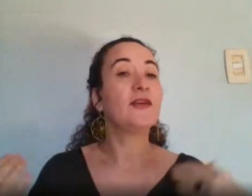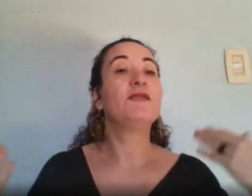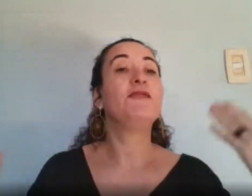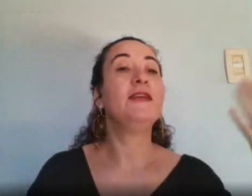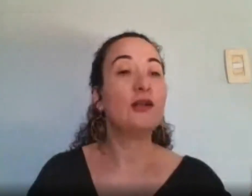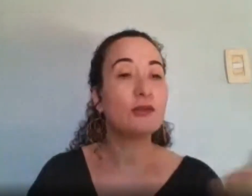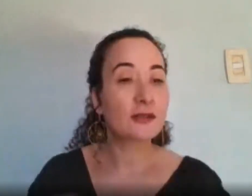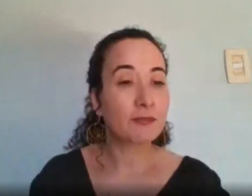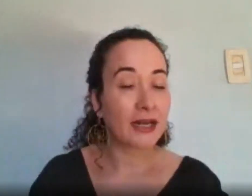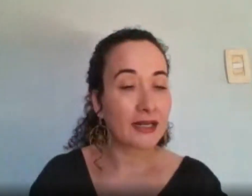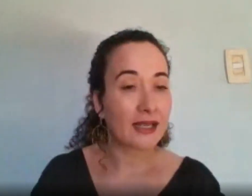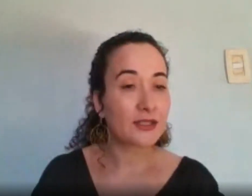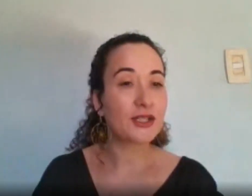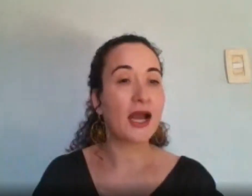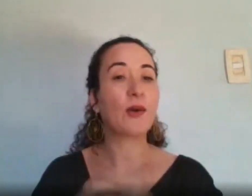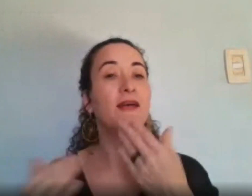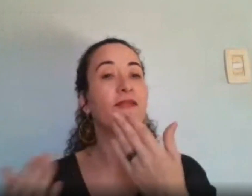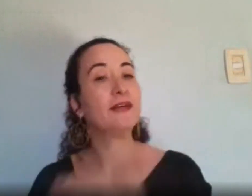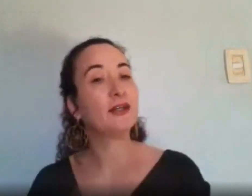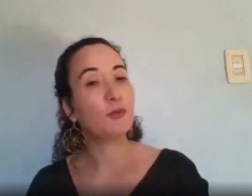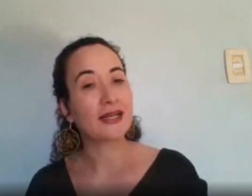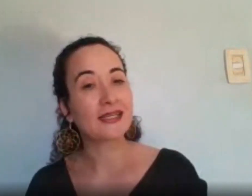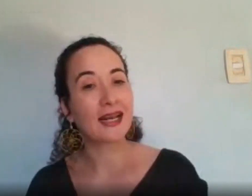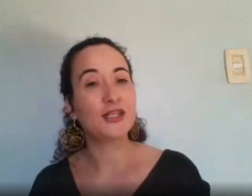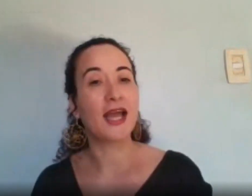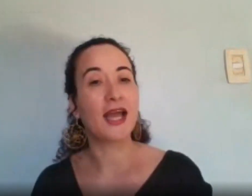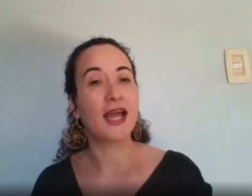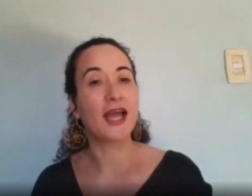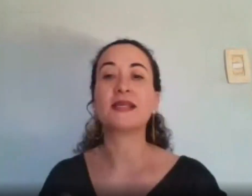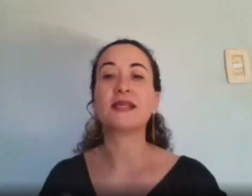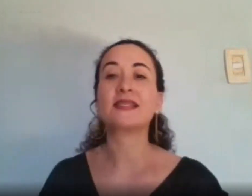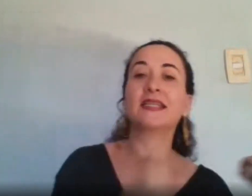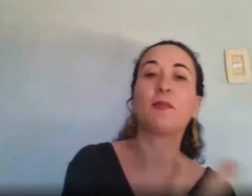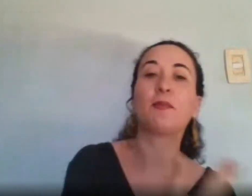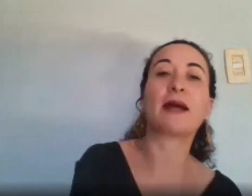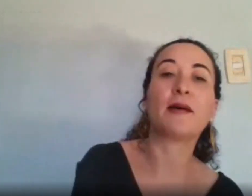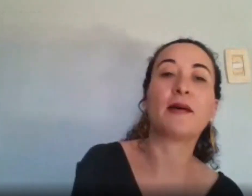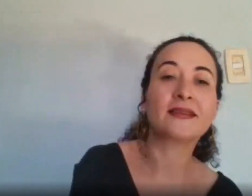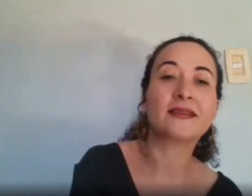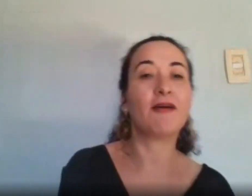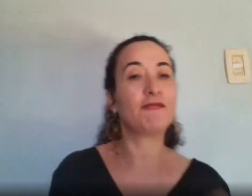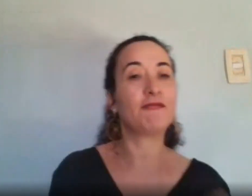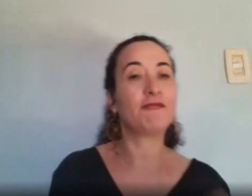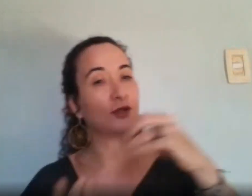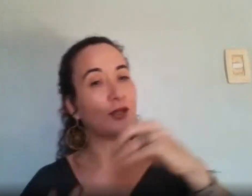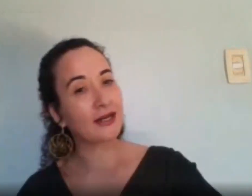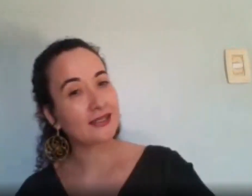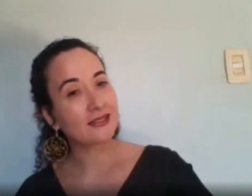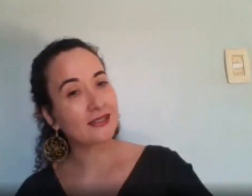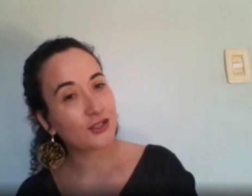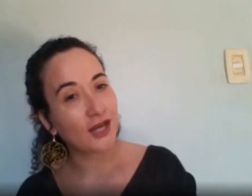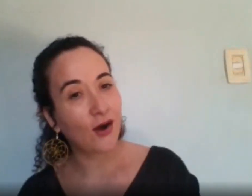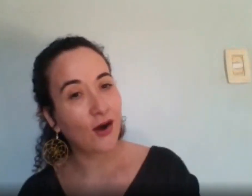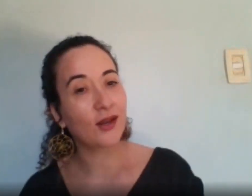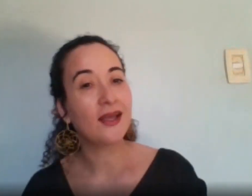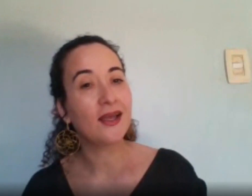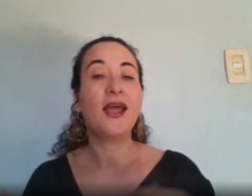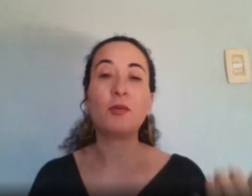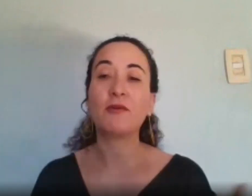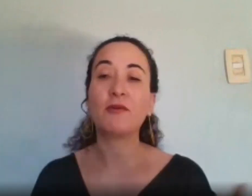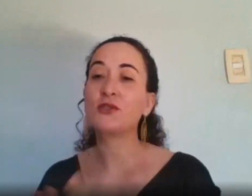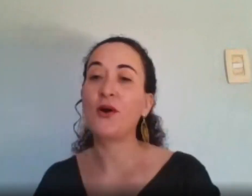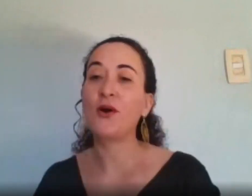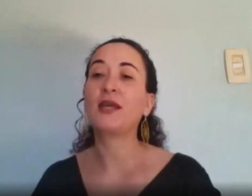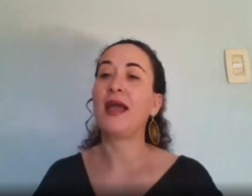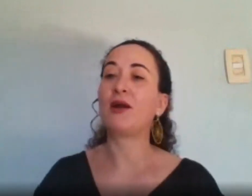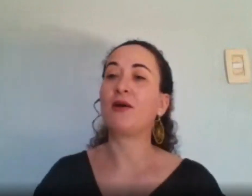era filhos para a sala de aula, levando para a sala de aula, é uma saída para amamentar, volta para a sala de aula,